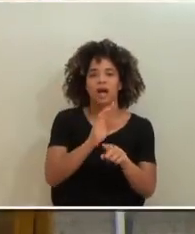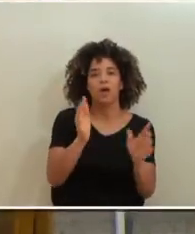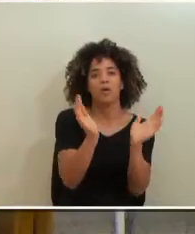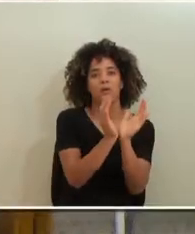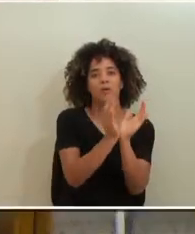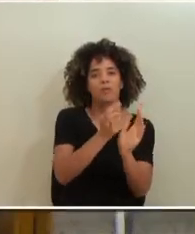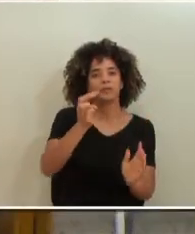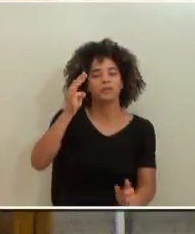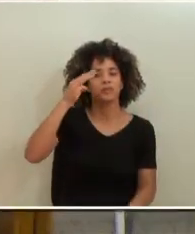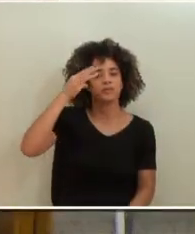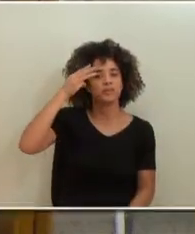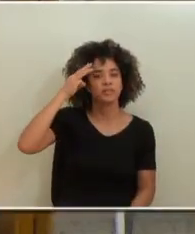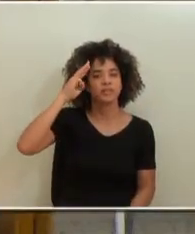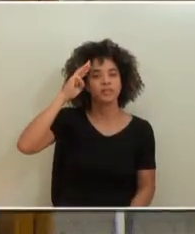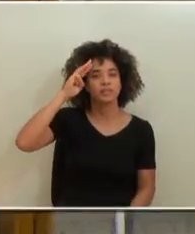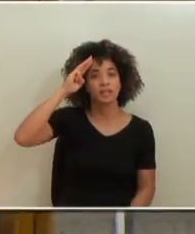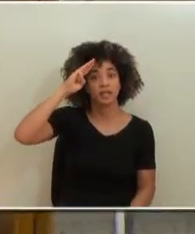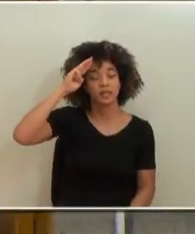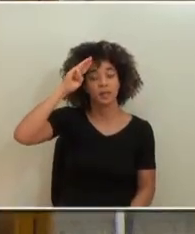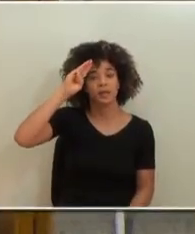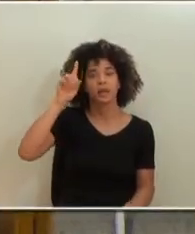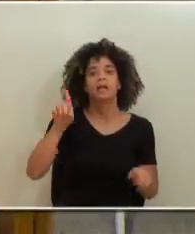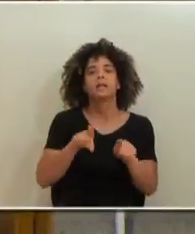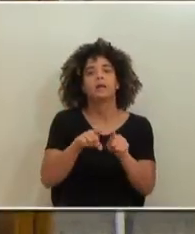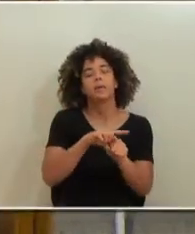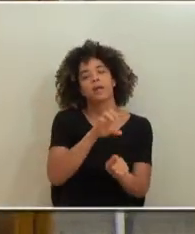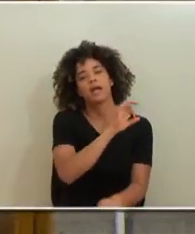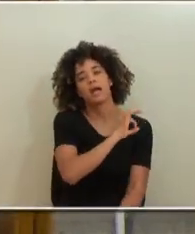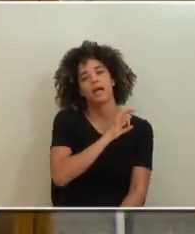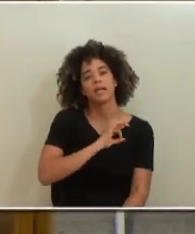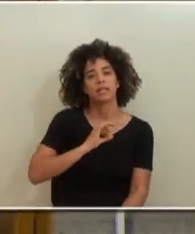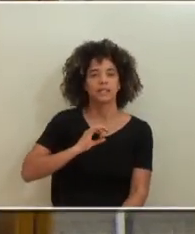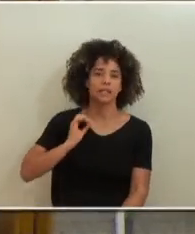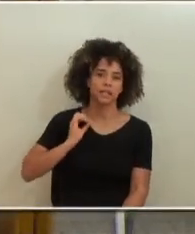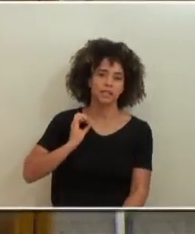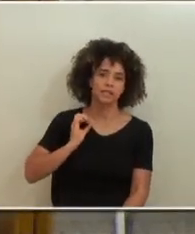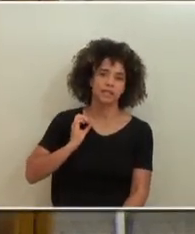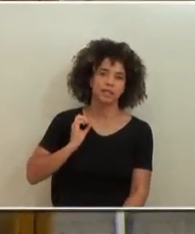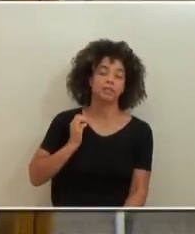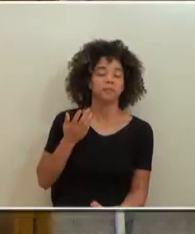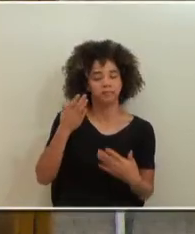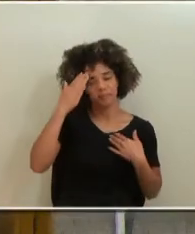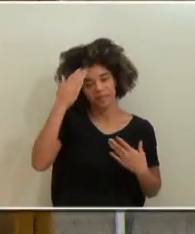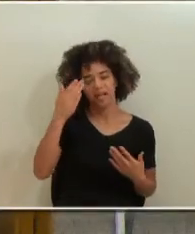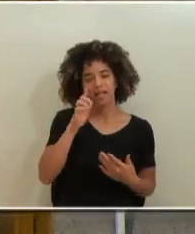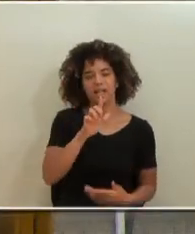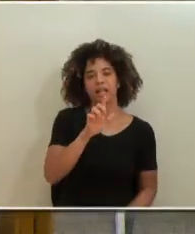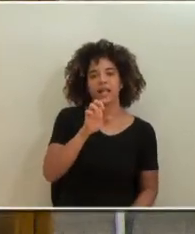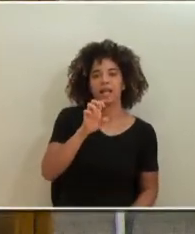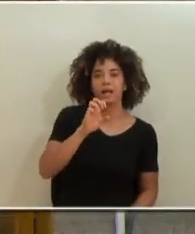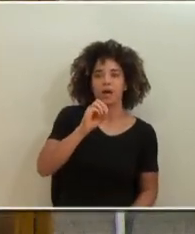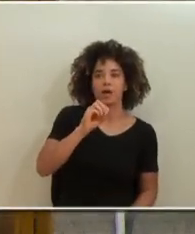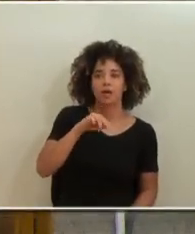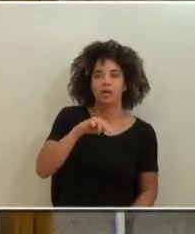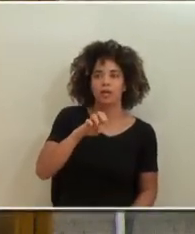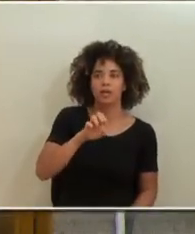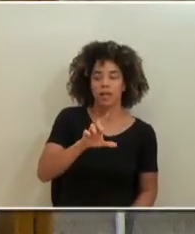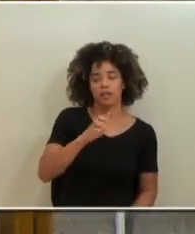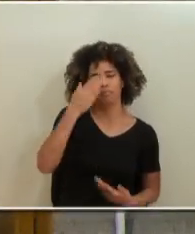também, vereadora Anice. Leonel, meu amigo de longa data, também sempre presente. Muito obrigado pela